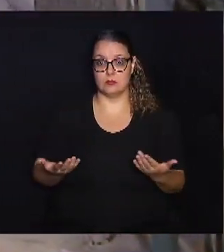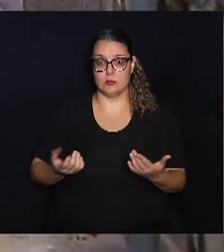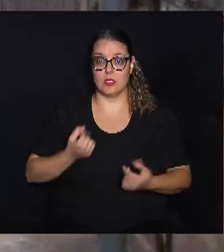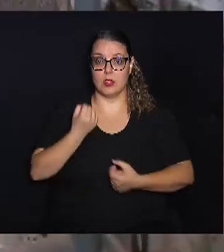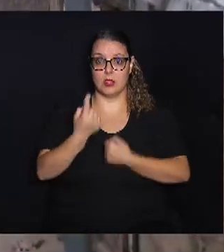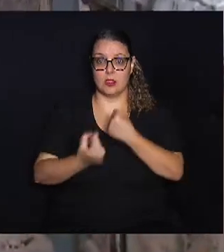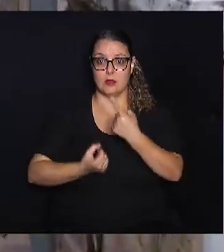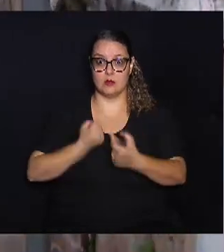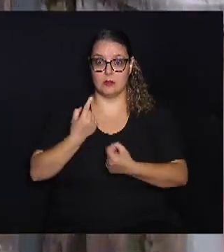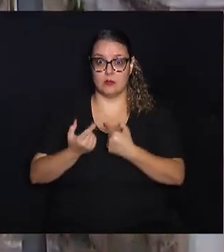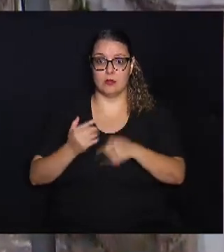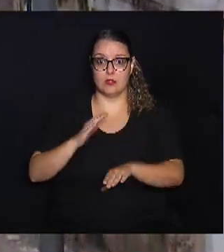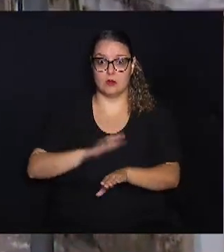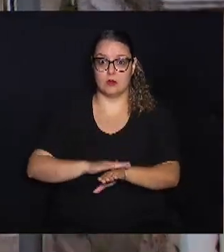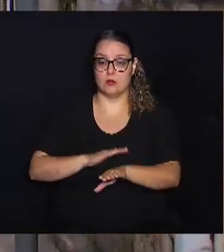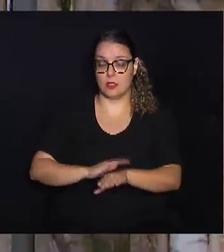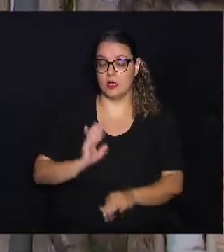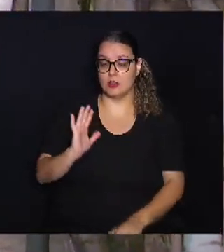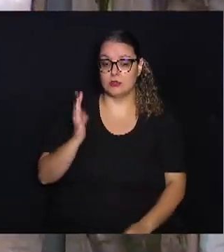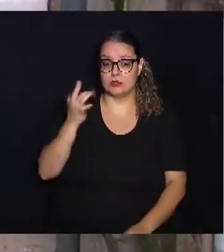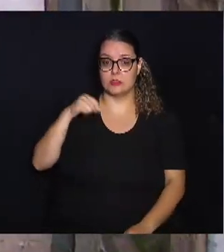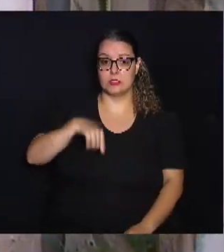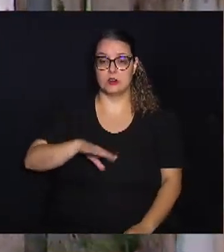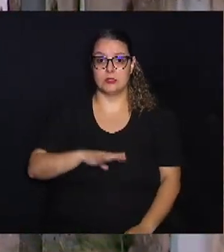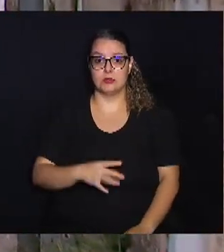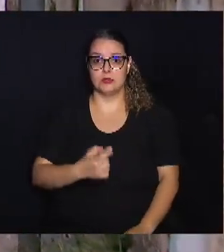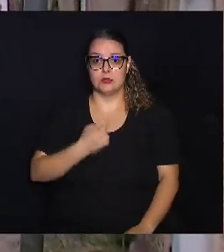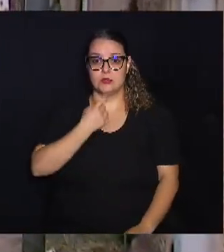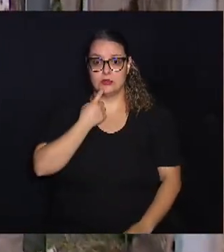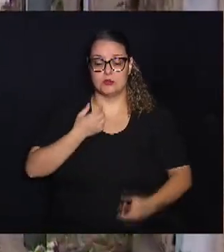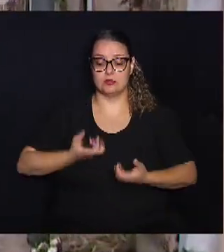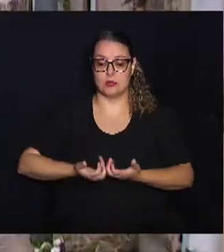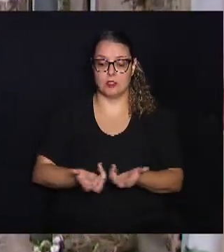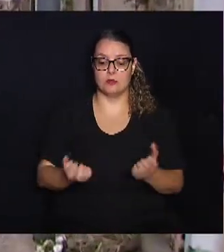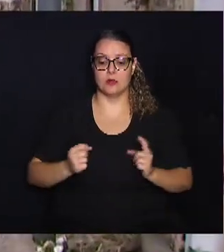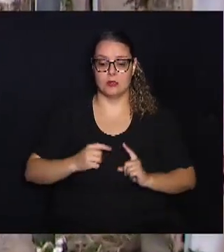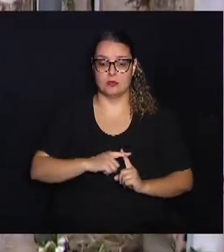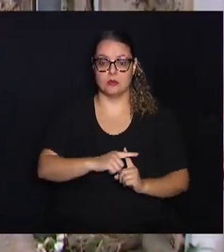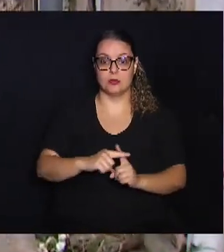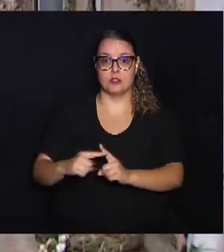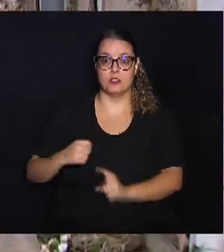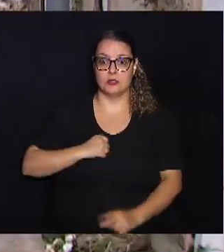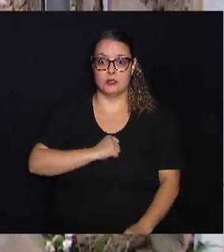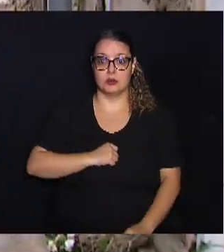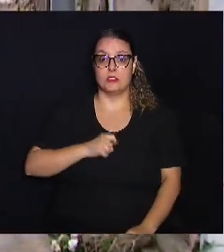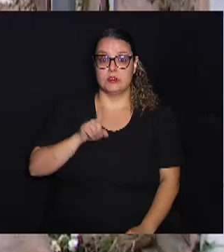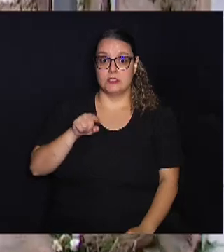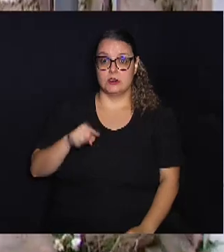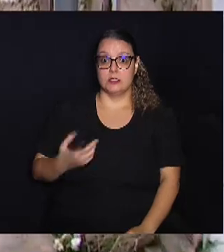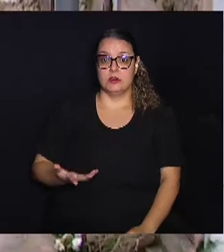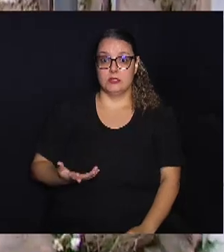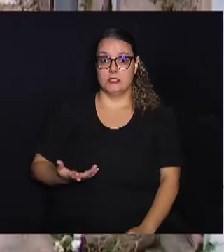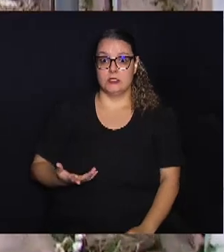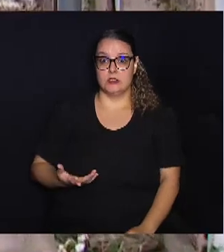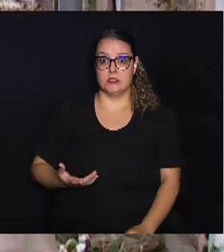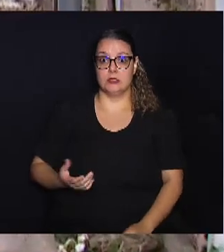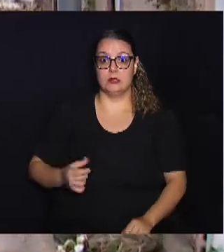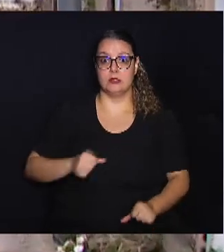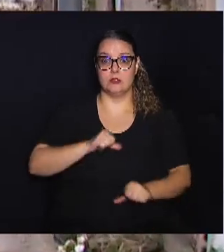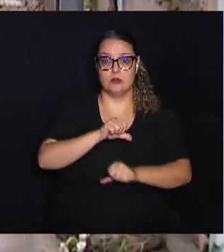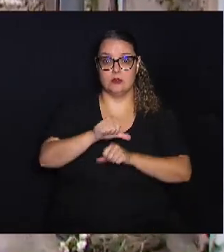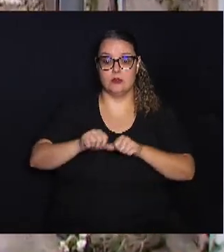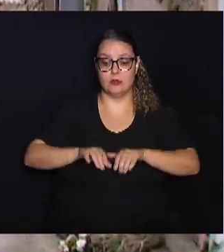algumas das ações que está acontecendo, né, aqui no Cemitério da Saudade, que inclusive está sendo trocada aí